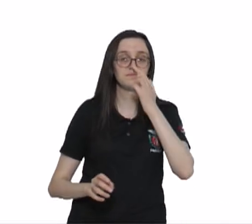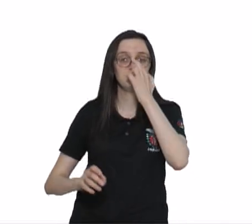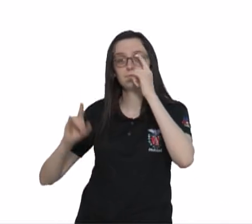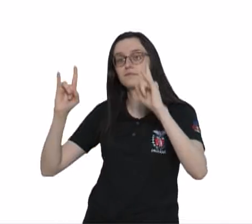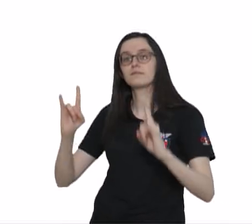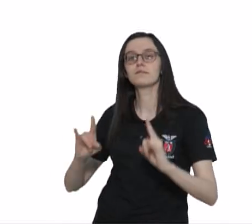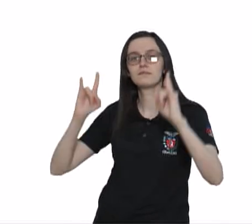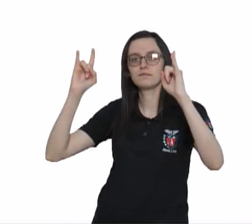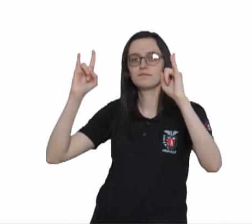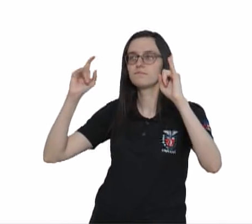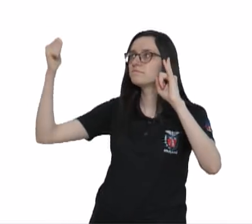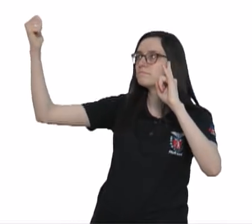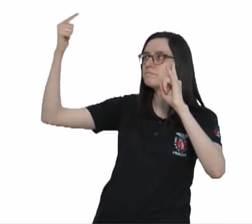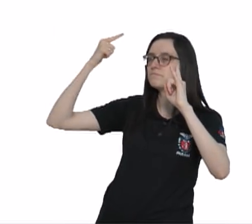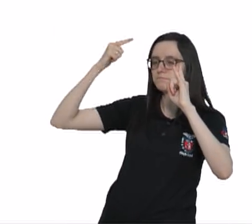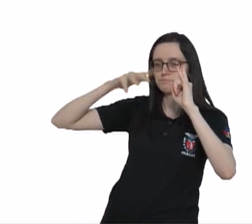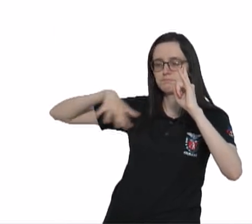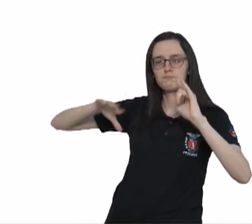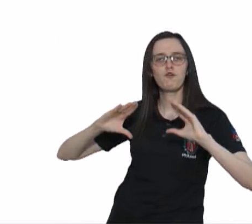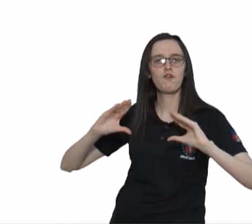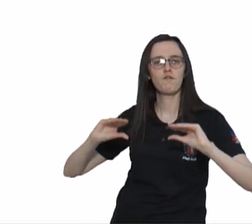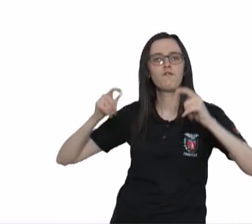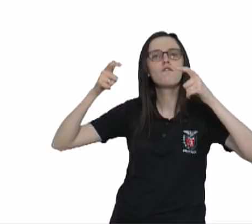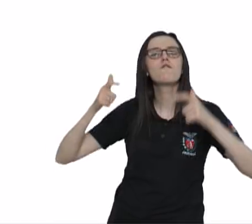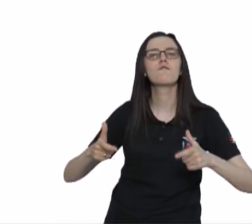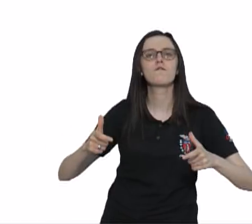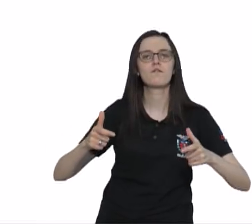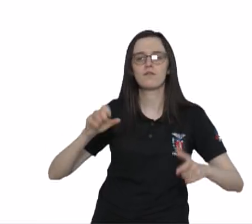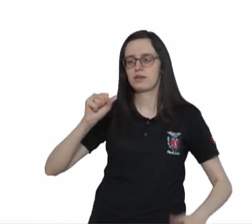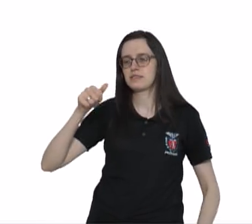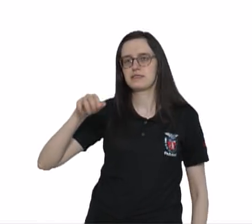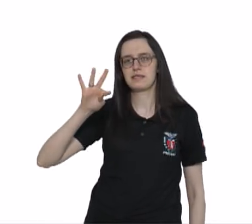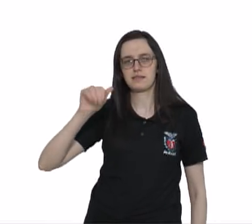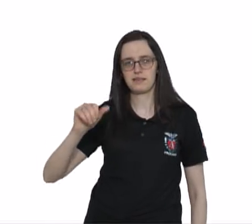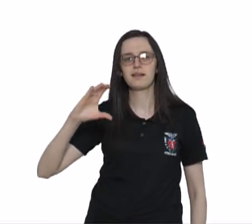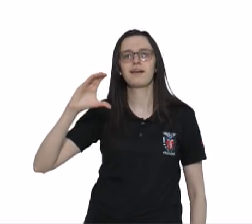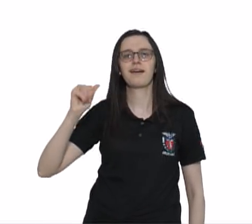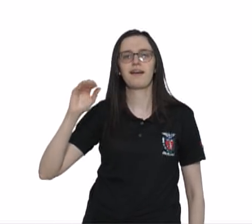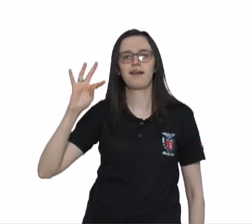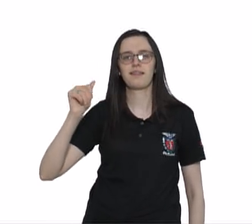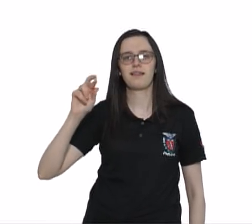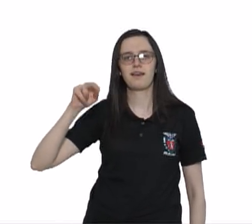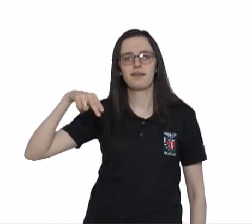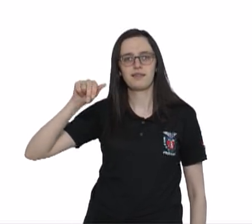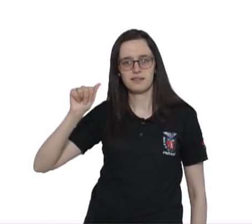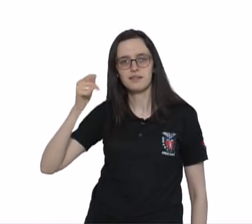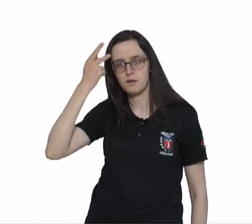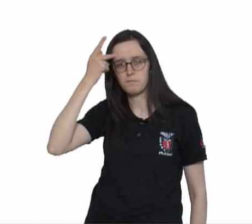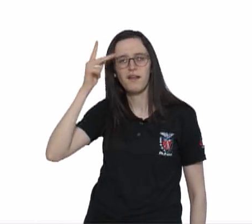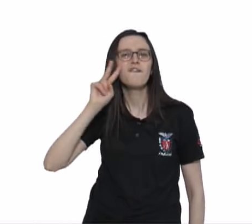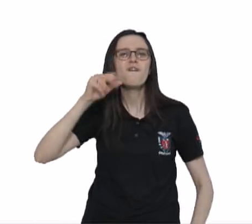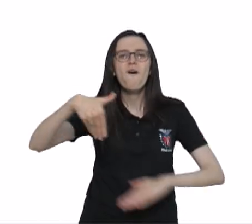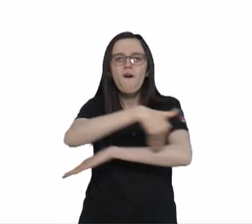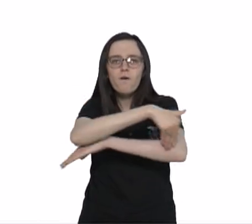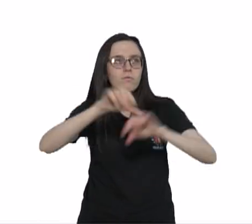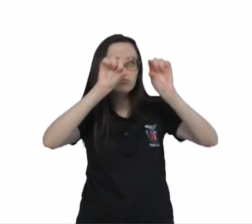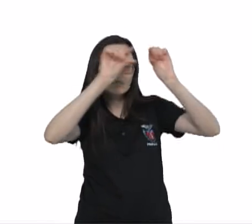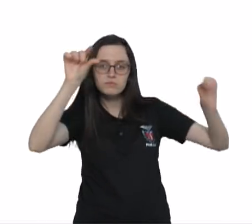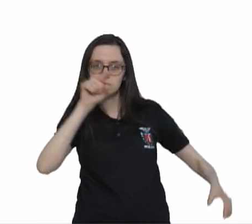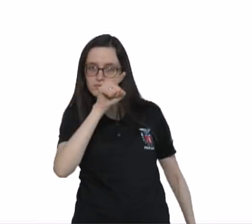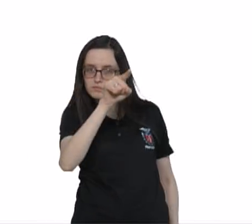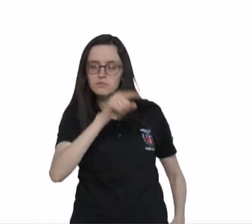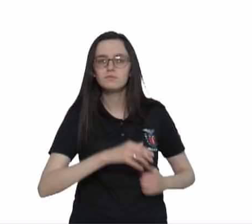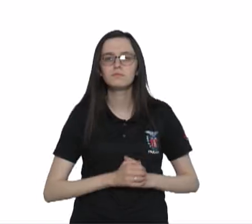Apartamento ensolarado e aconchegante na Vila Santa Catarina, São Paulo. Rua Franklin Magalhães,